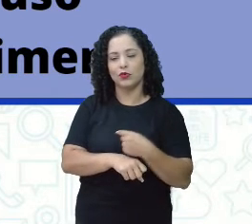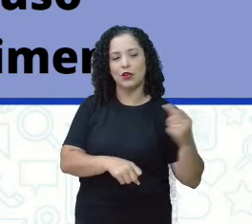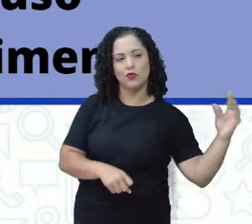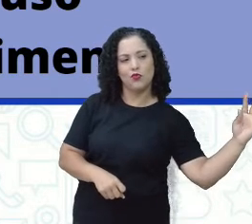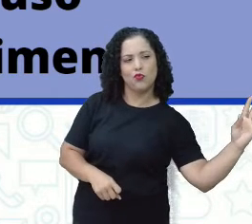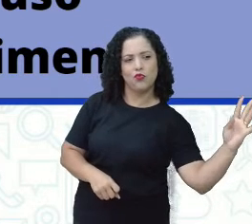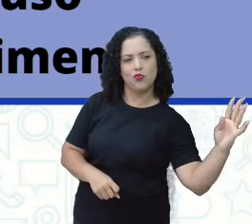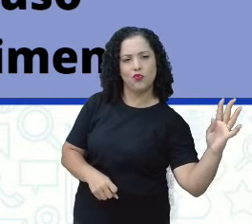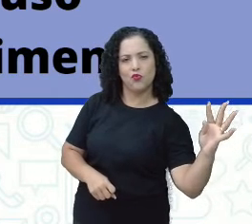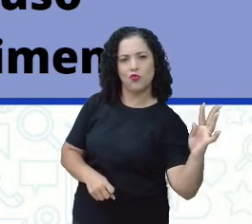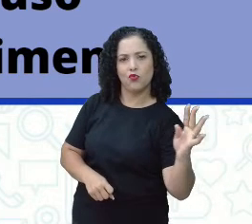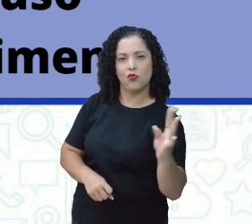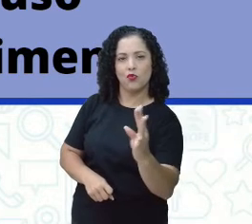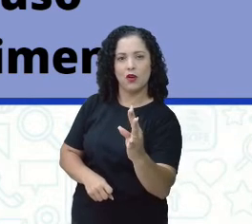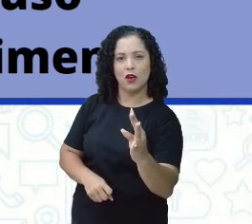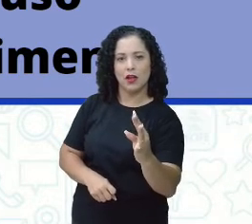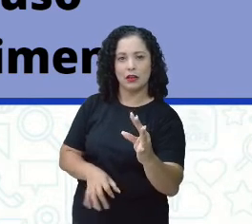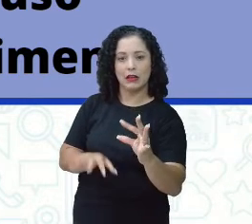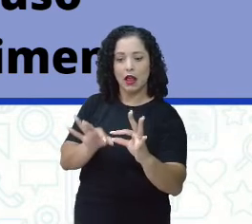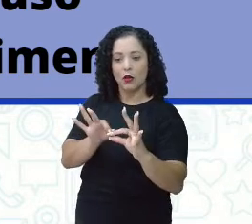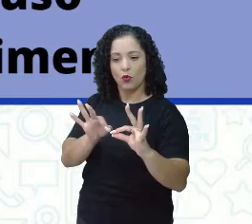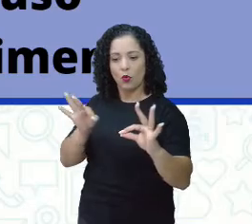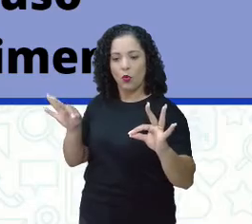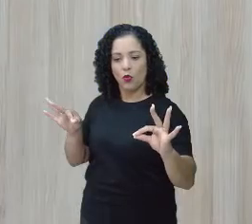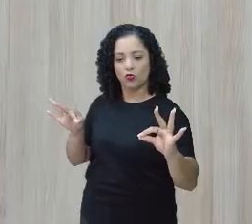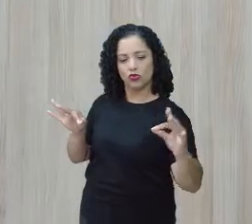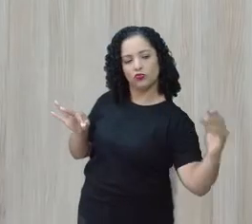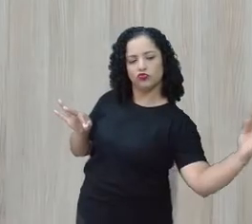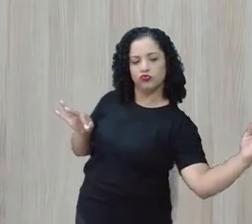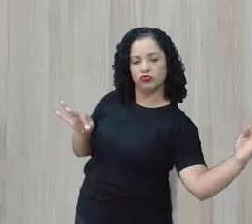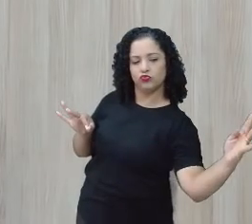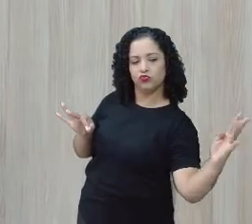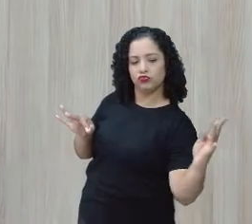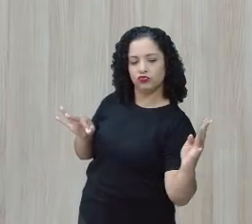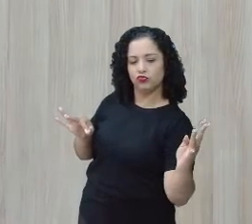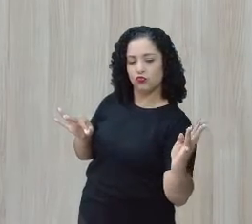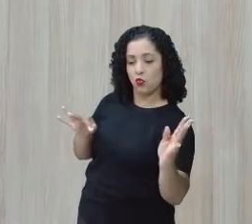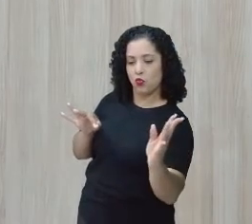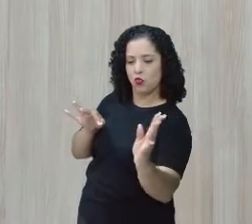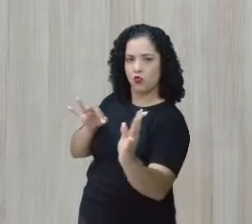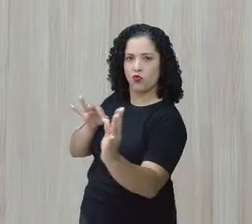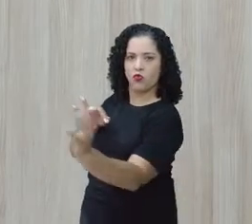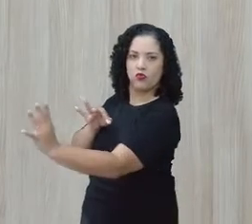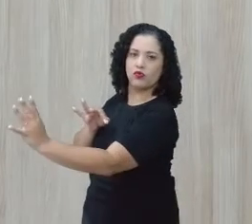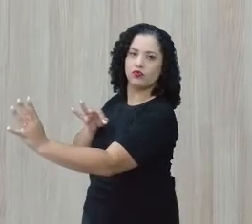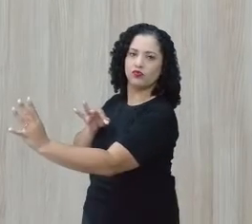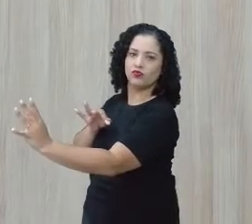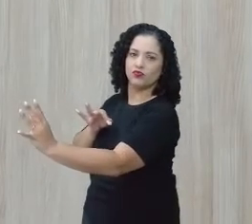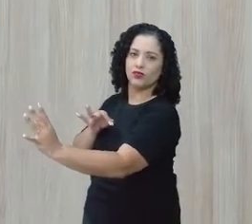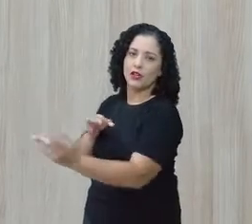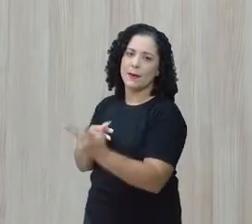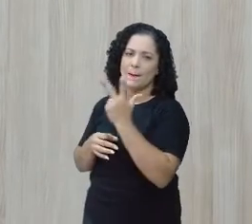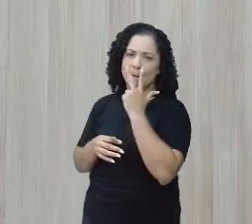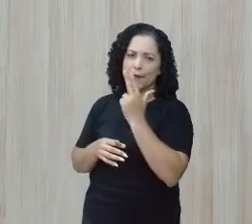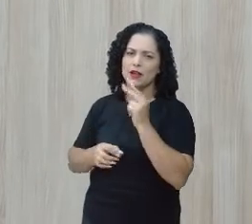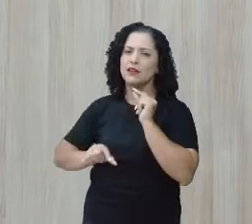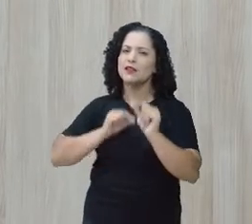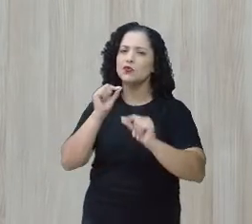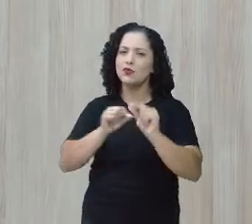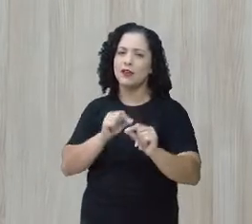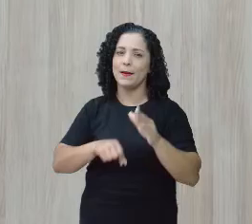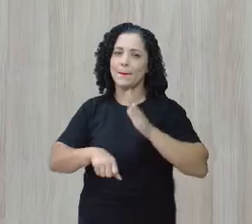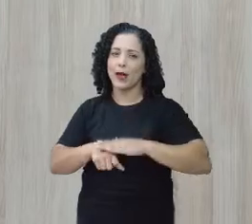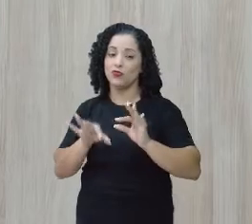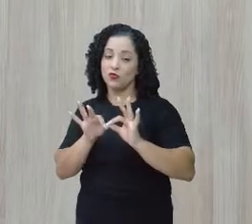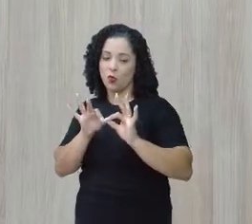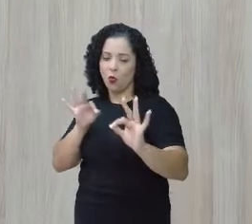se distanciando dela. Então, esse deslocamento dele faz com que perceba que a cada momento ela está mais